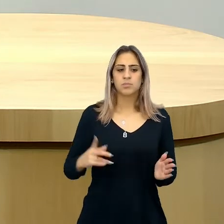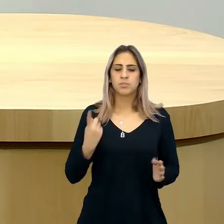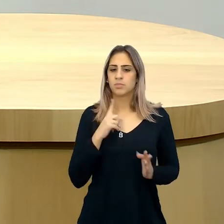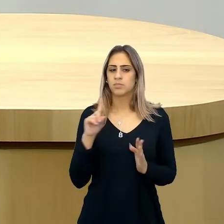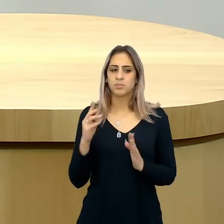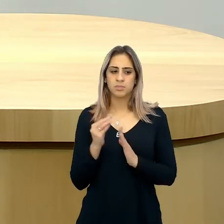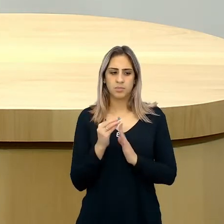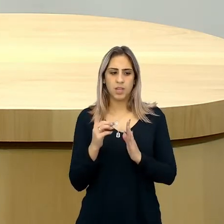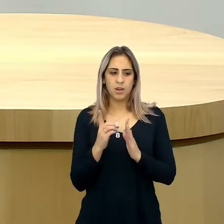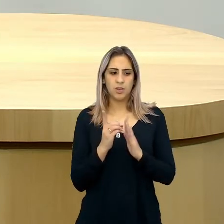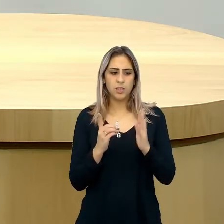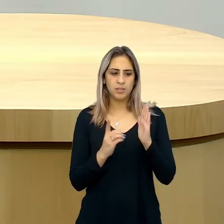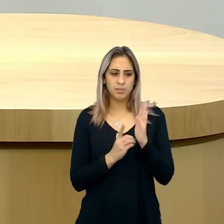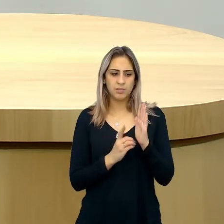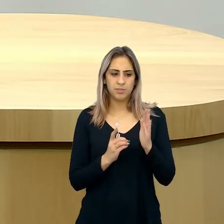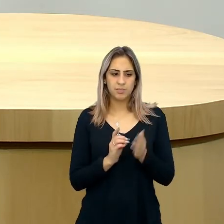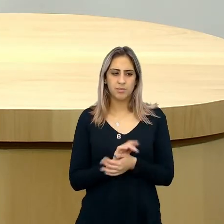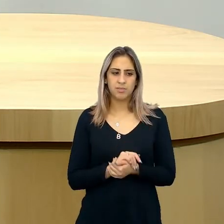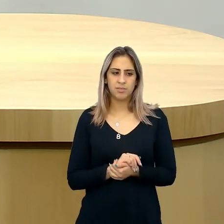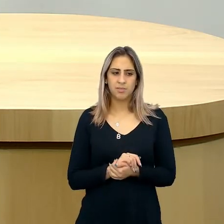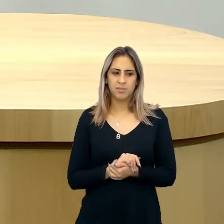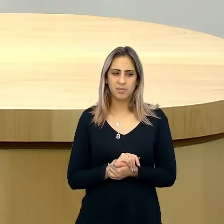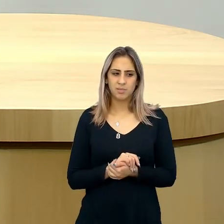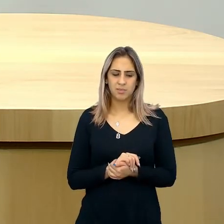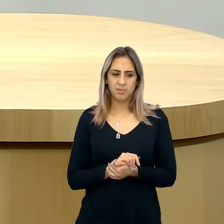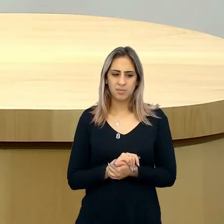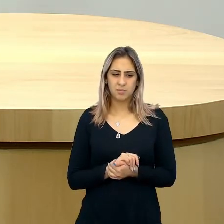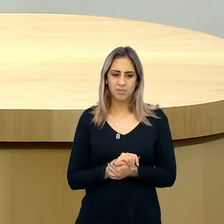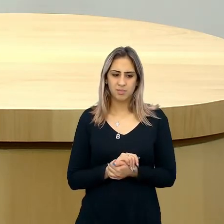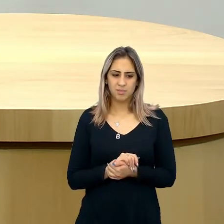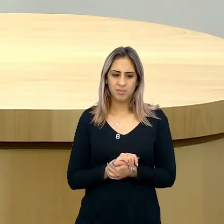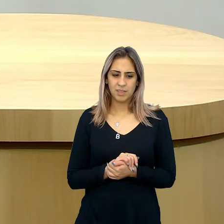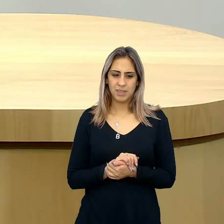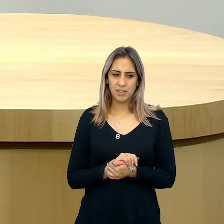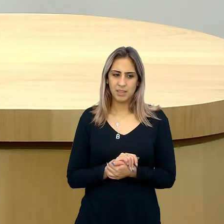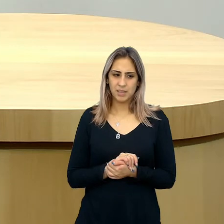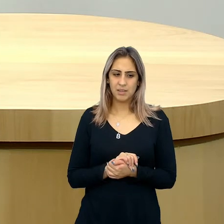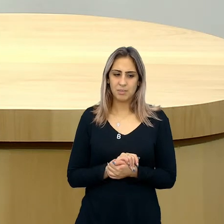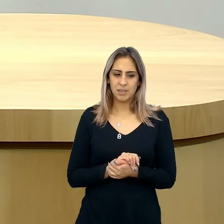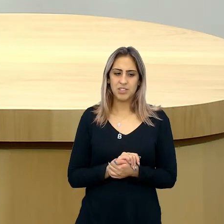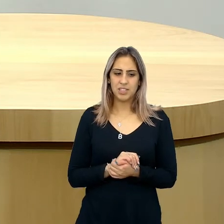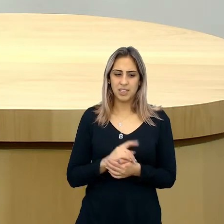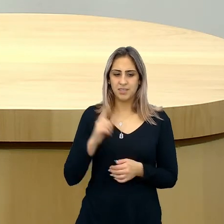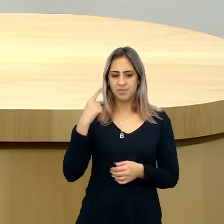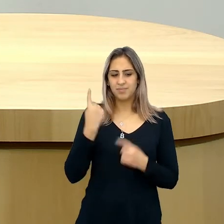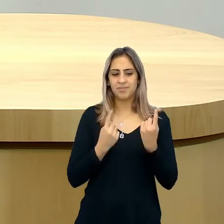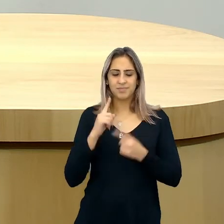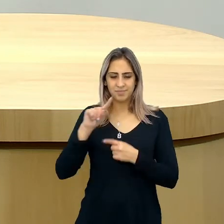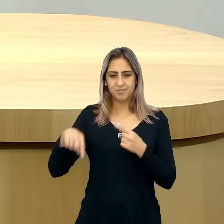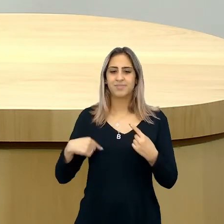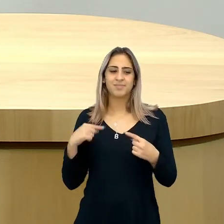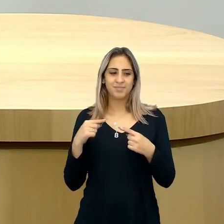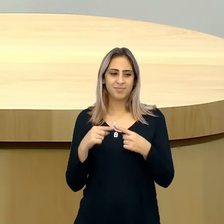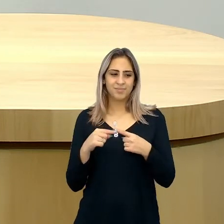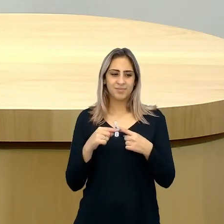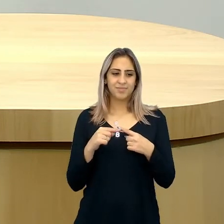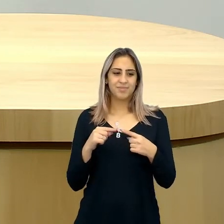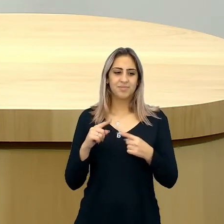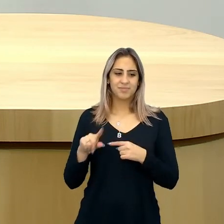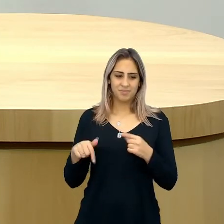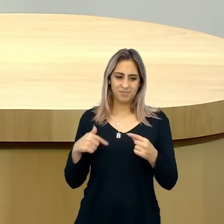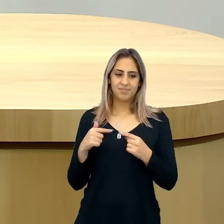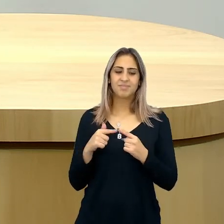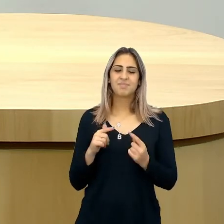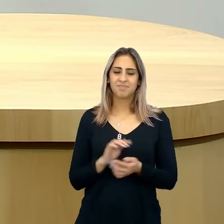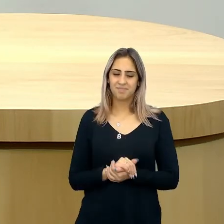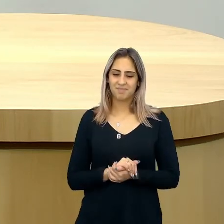década. Então, a partir de 2010 para cá, né? Qual que é o objetivo dessa nova lógica de acumulação, desse